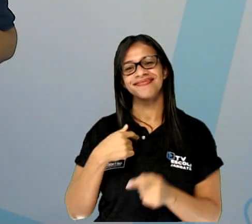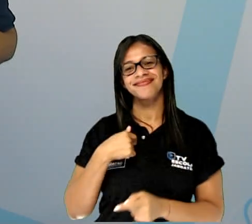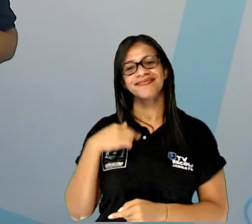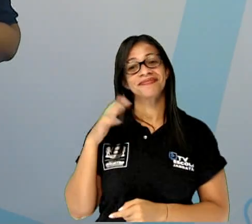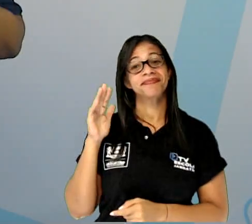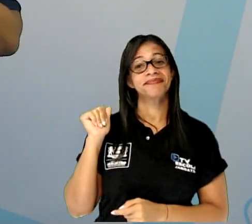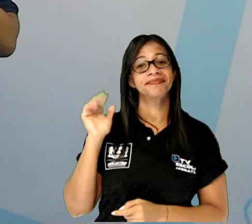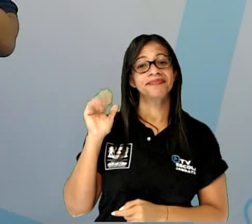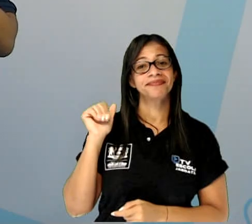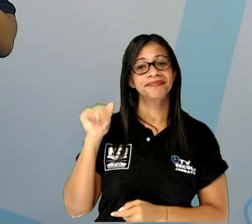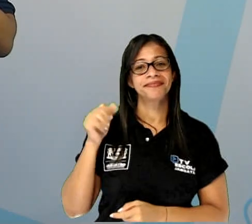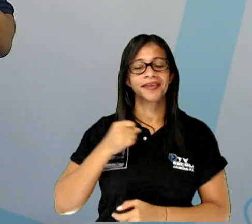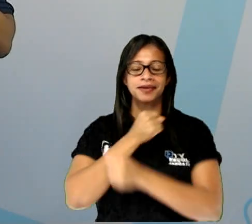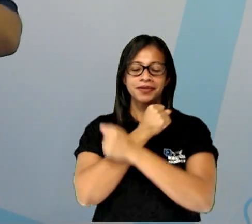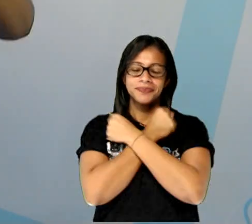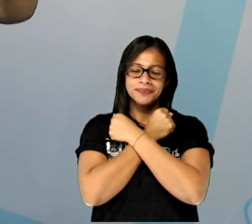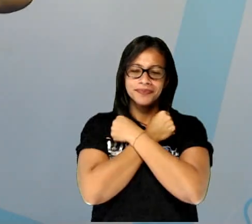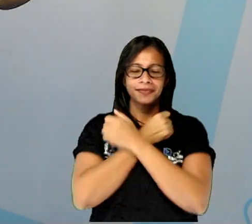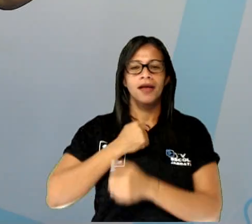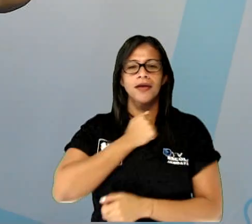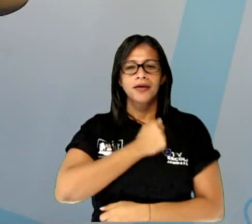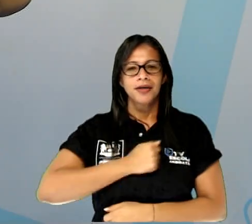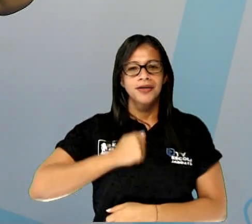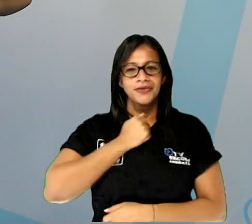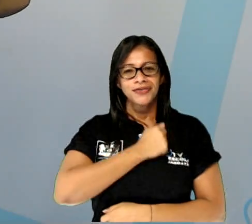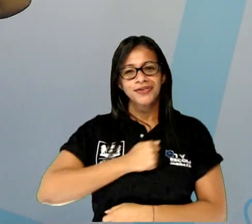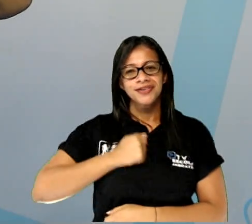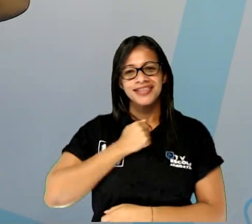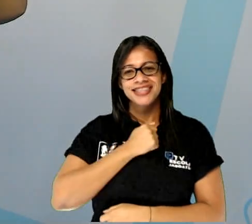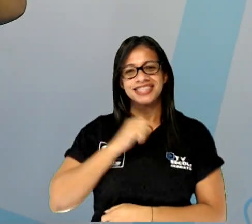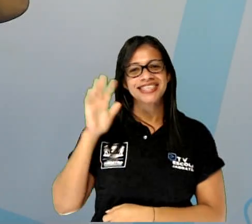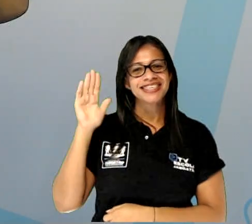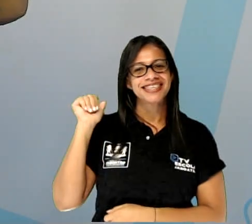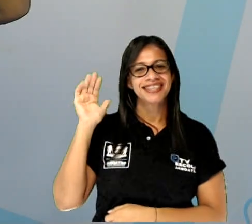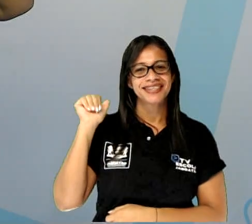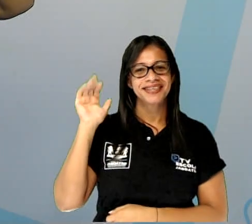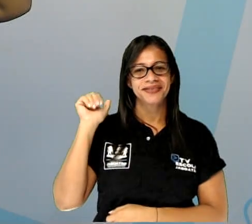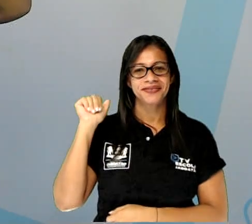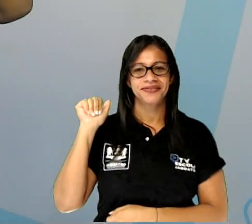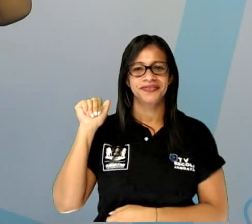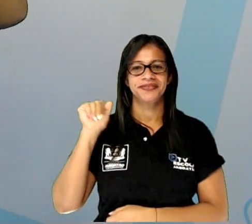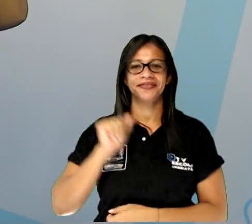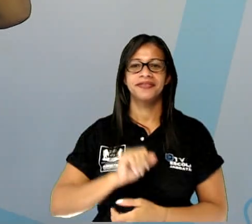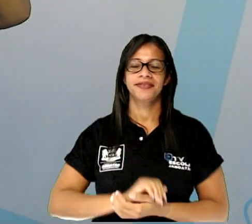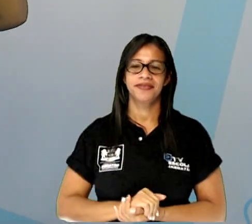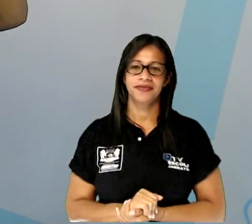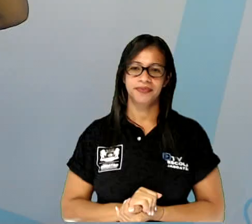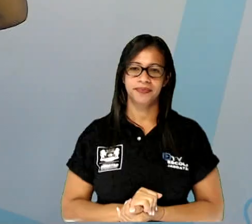vocês e com muita saudade. Até a próxima aula de ciências. Tchau, tchau.